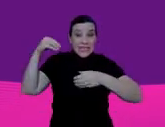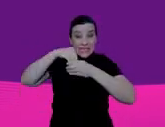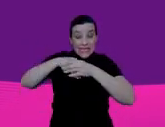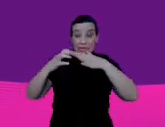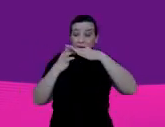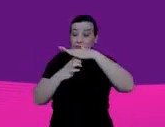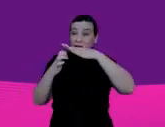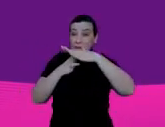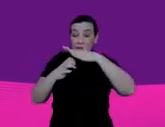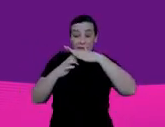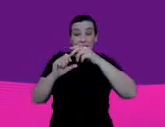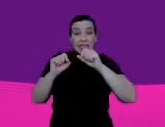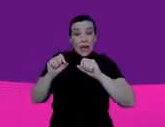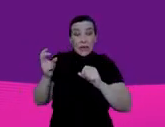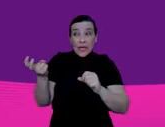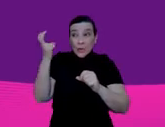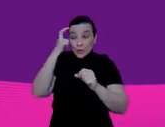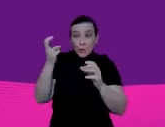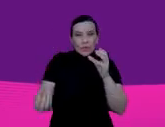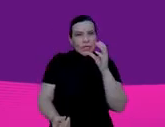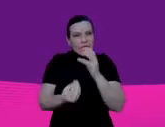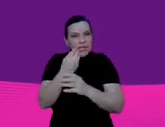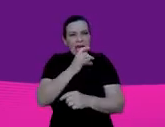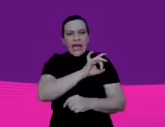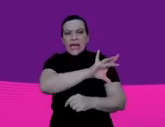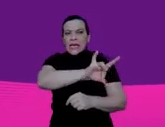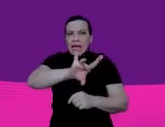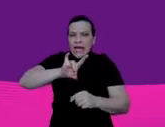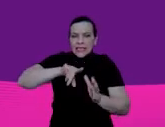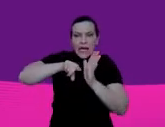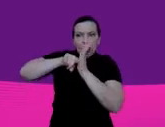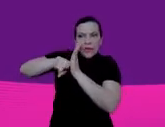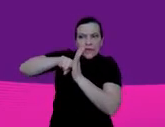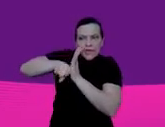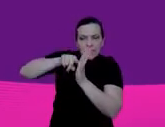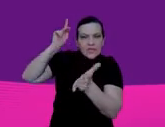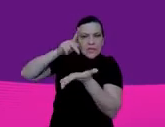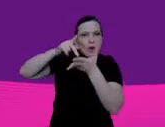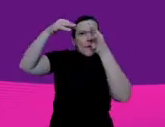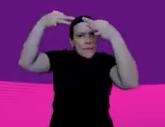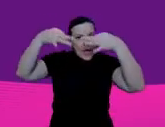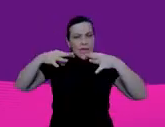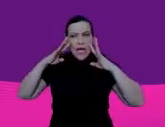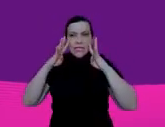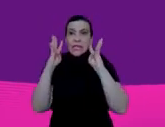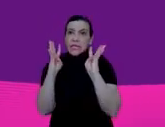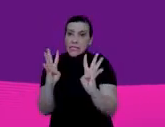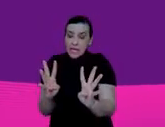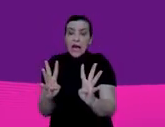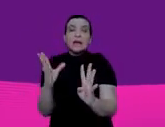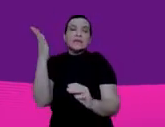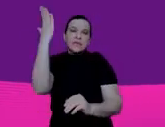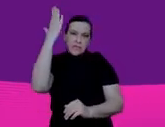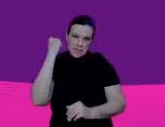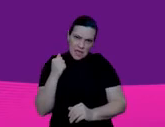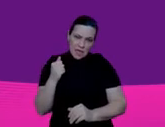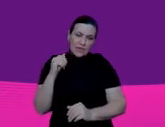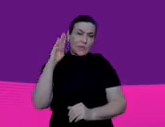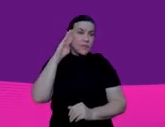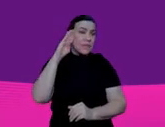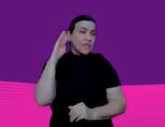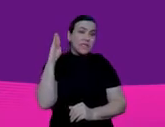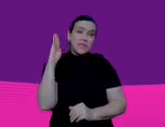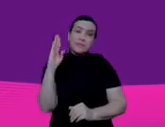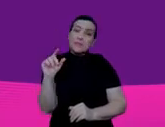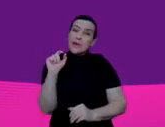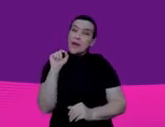de reconhecimento clínico, de investigação apropriada. A gente sabe que esse é, inclusive, um dos fatores que mais